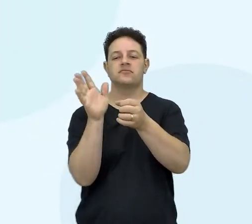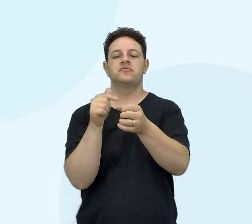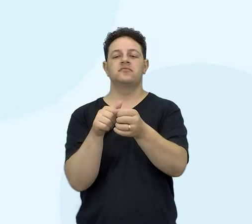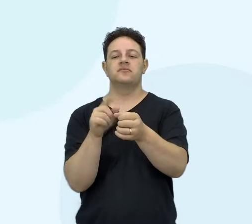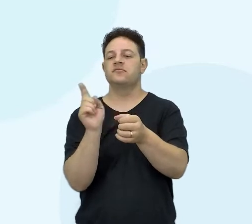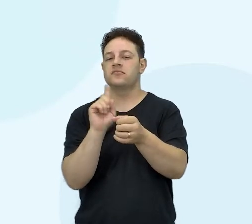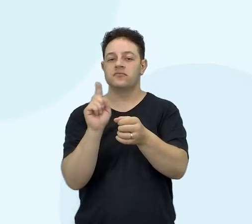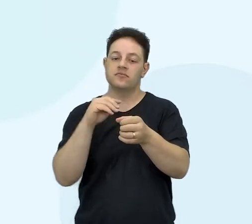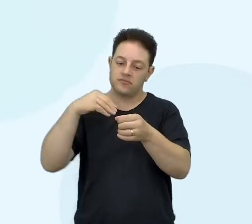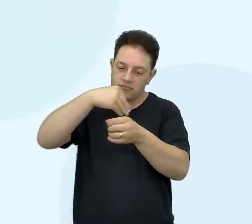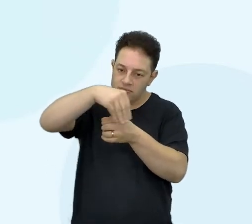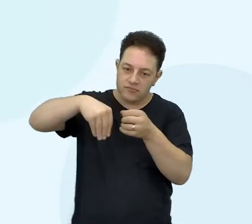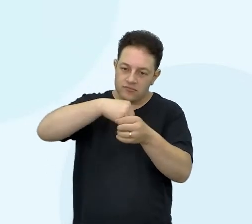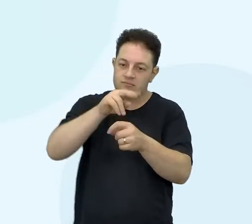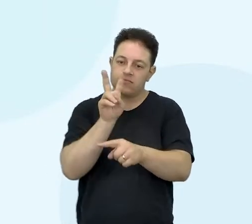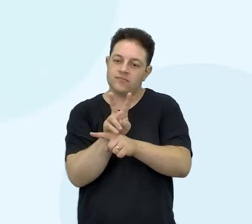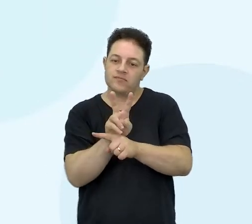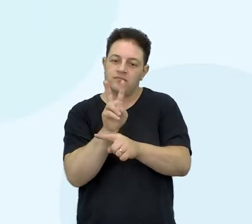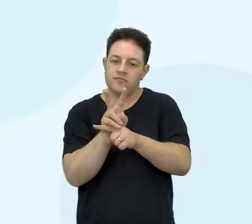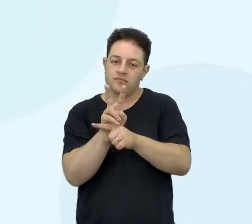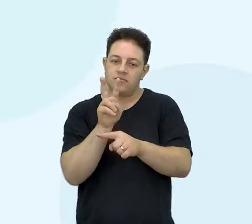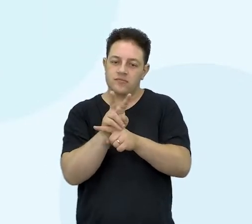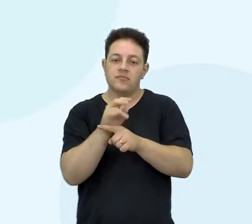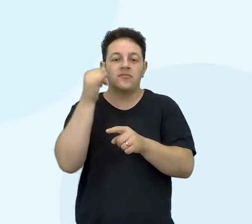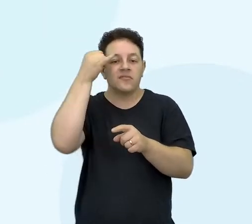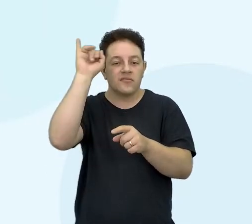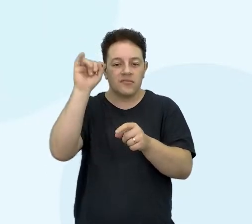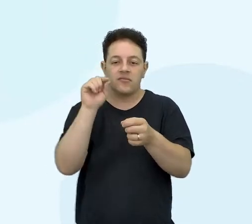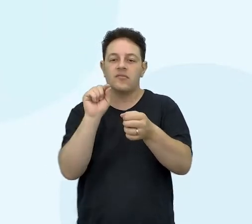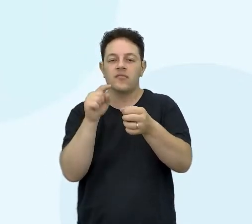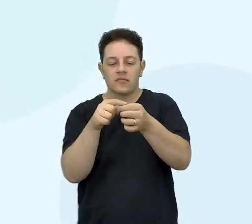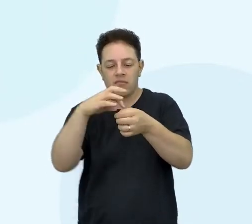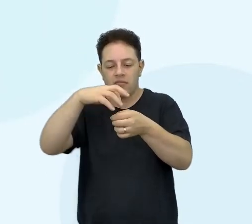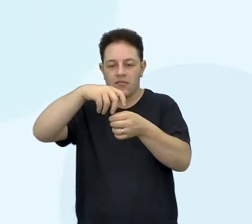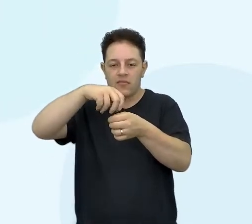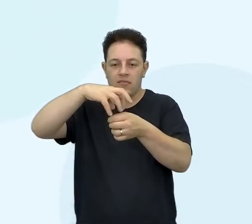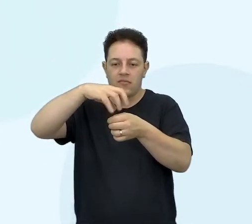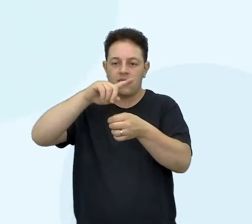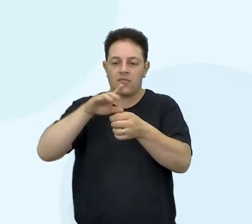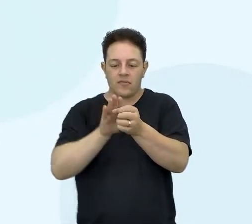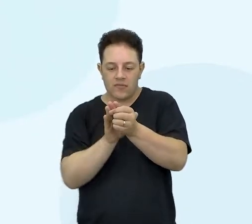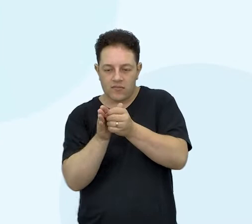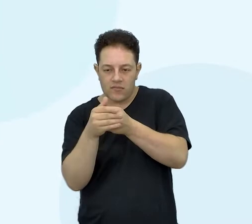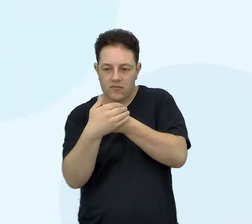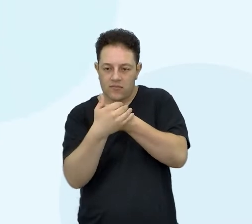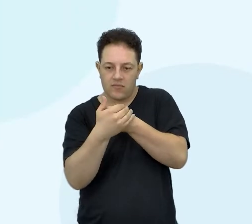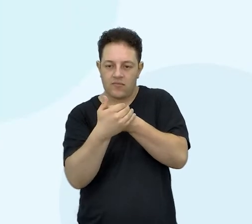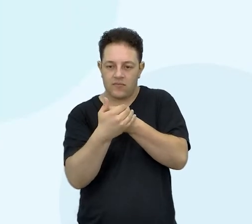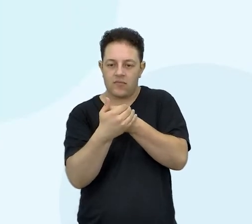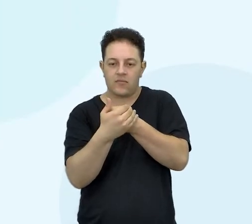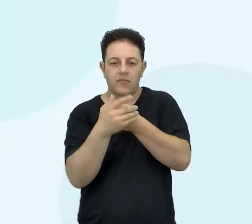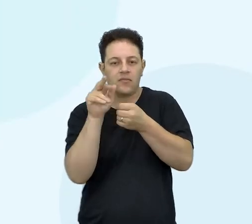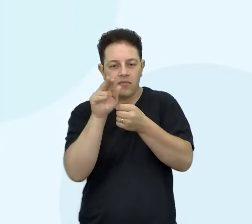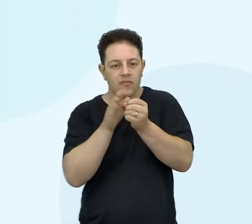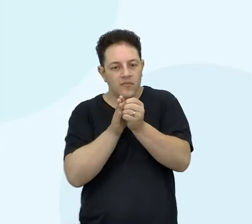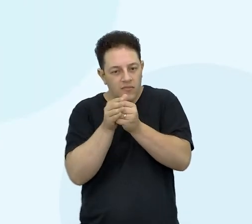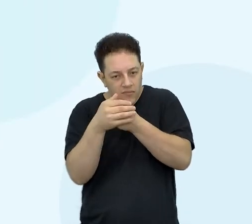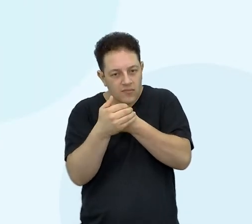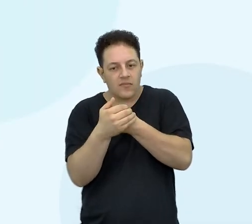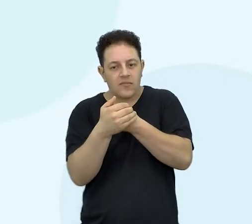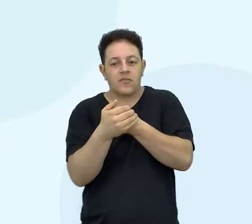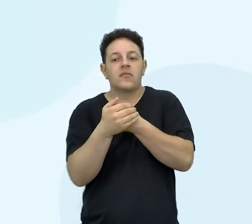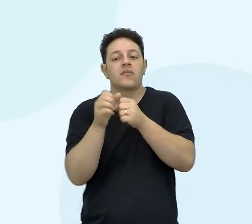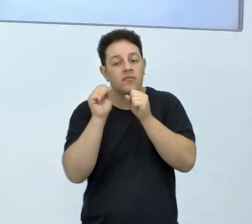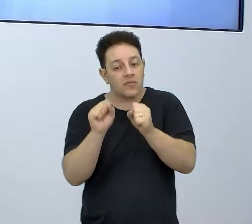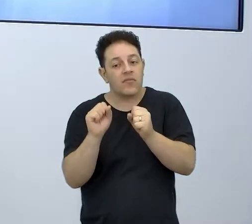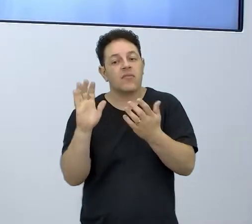sobretudo, eliminar esse ponto aqui da garrafa, em termos de uma cápsula ali com uma capinha, em termos de lente, que